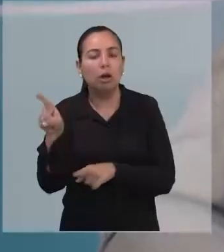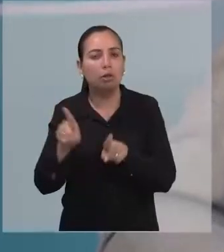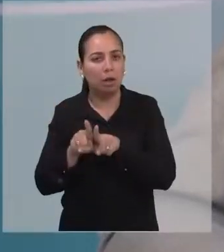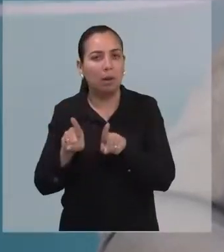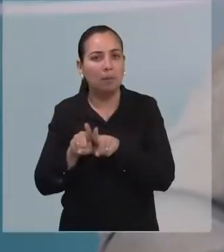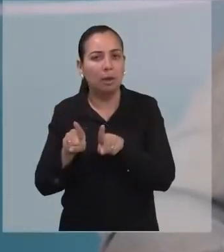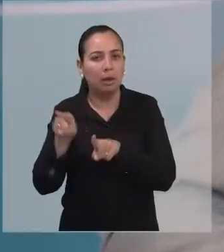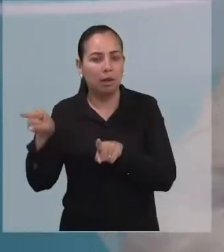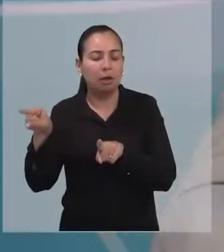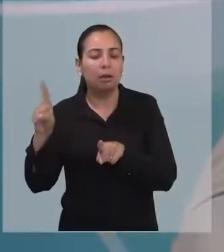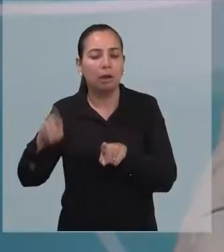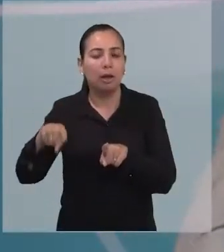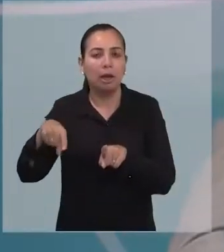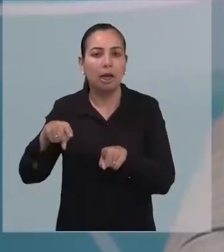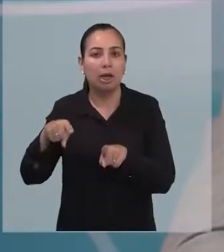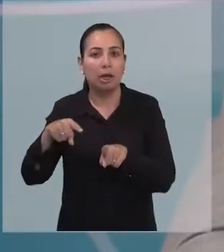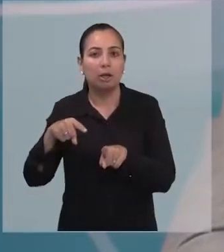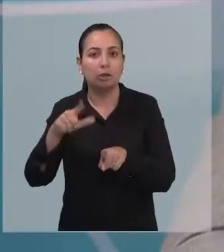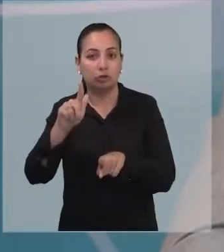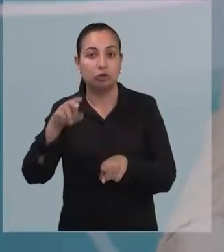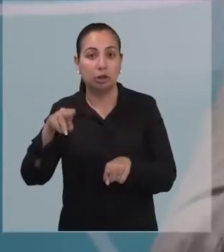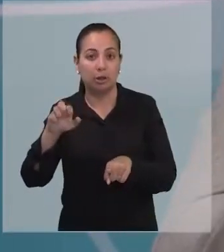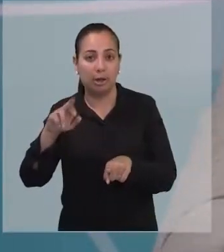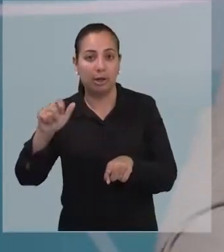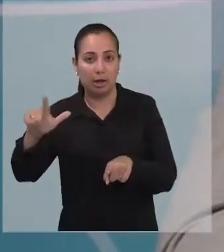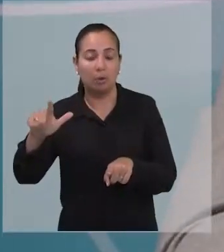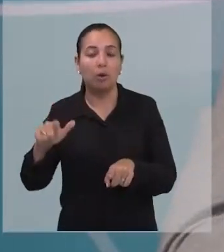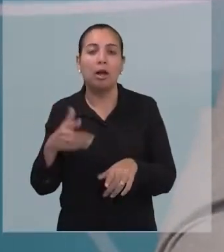consultou antes, consultou o ministro do Exército,